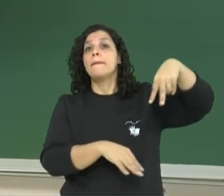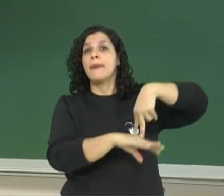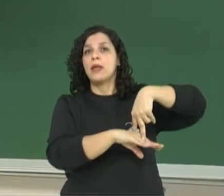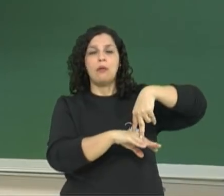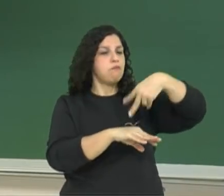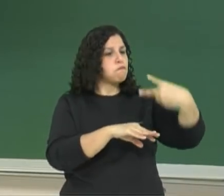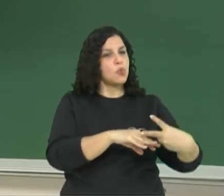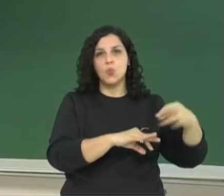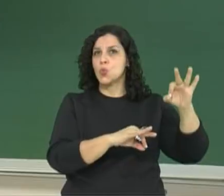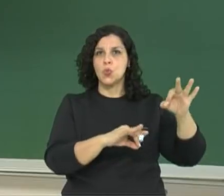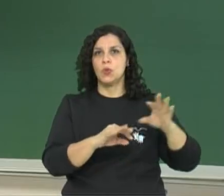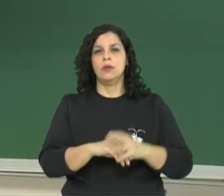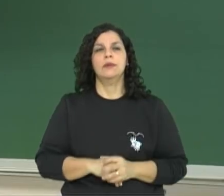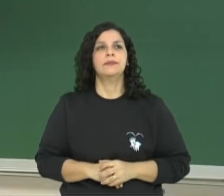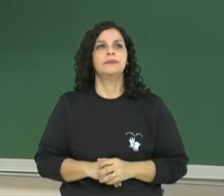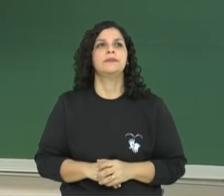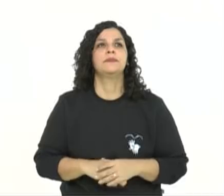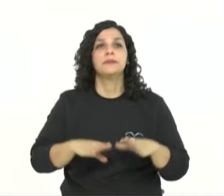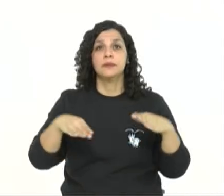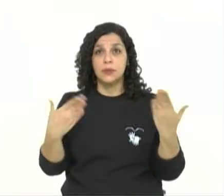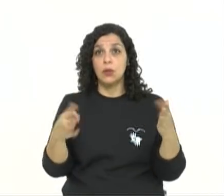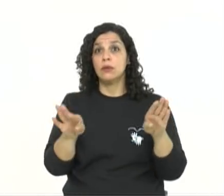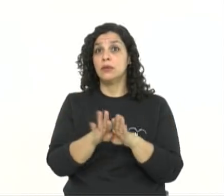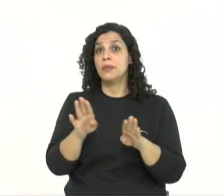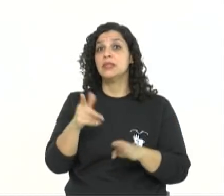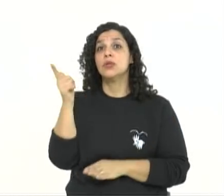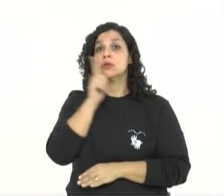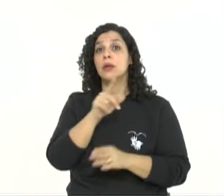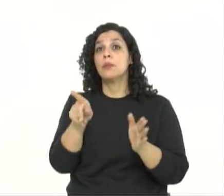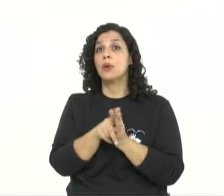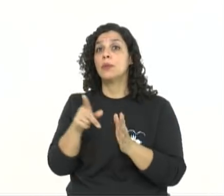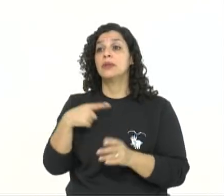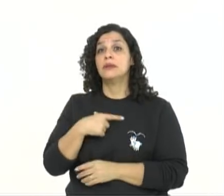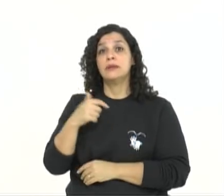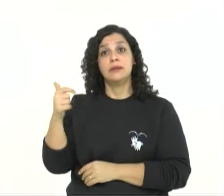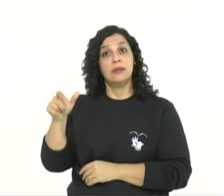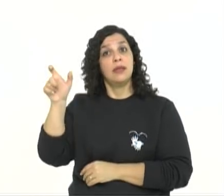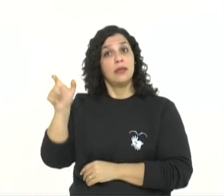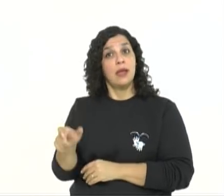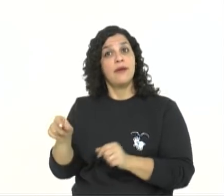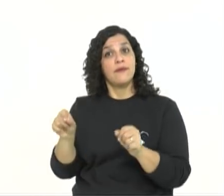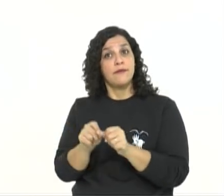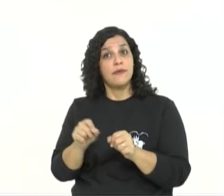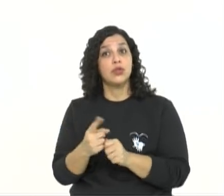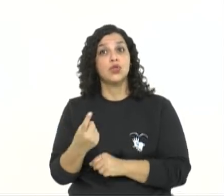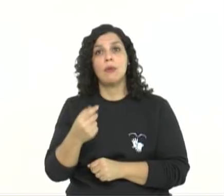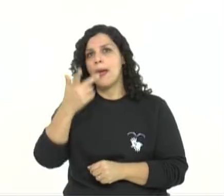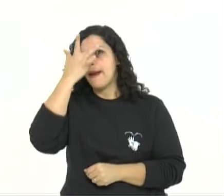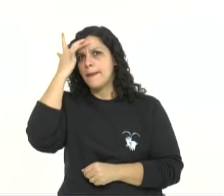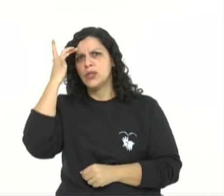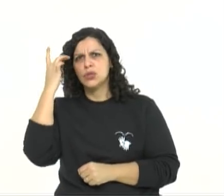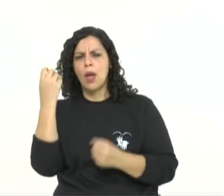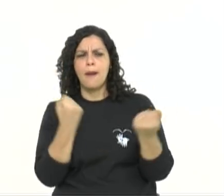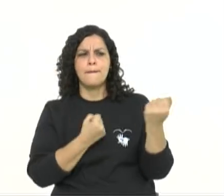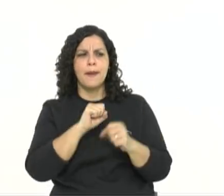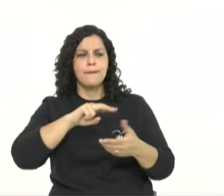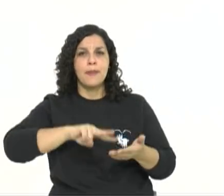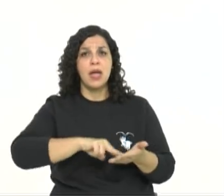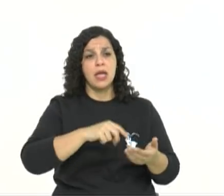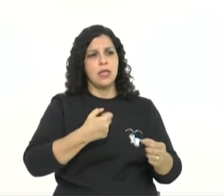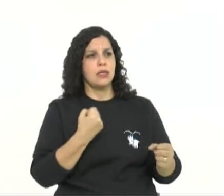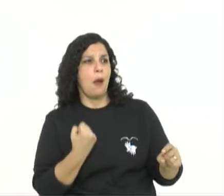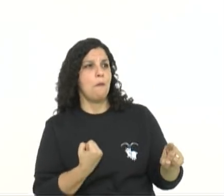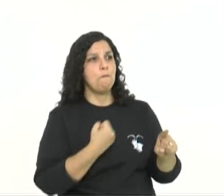10-8, certo? Em caso de considerável vantagem e aplicação de uma queda, deve-se considerar